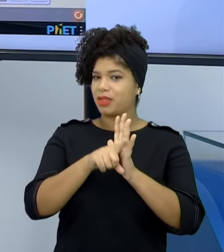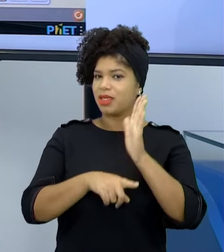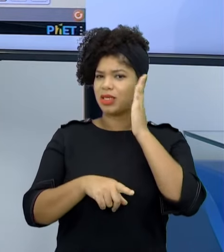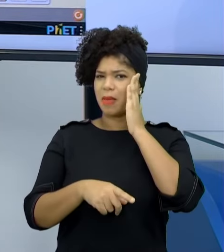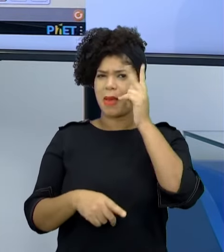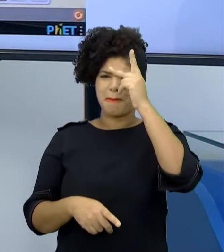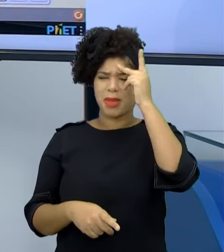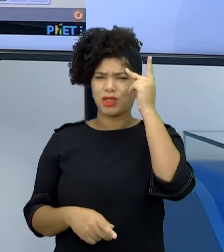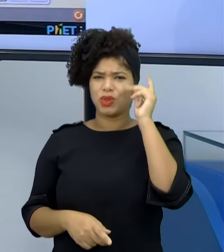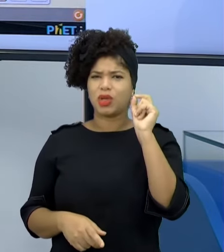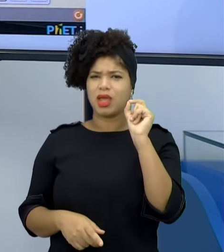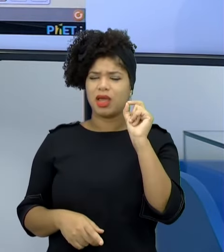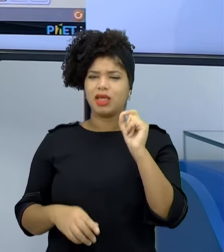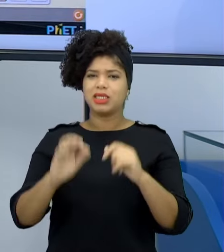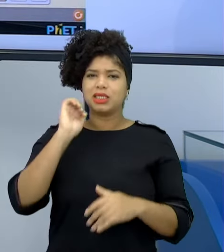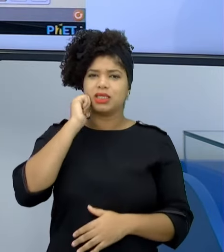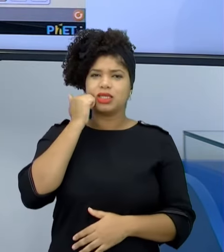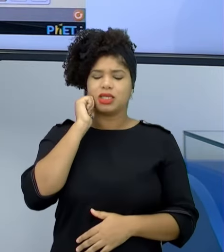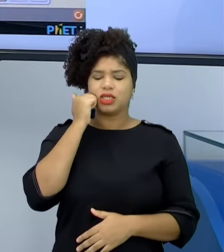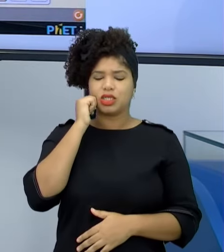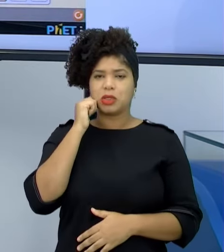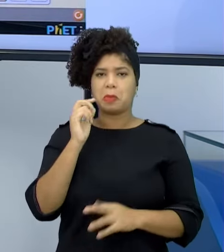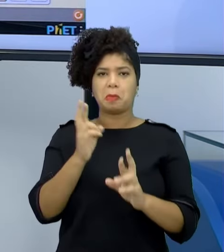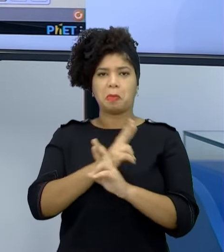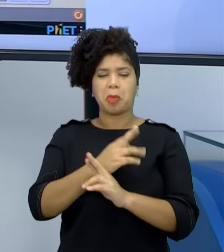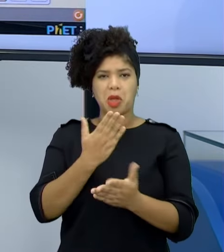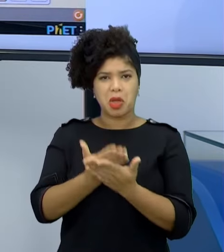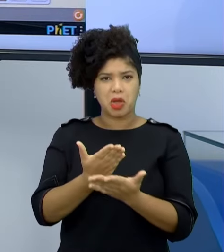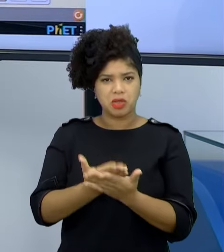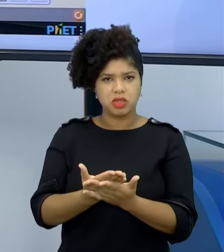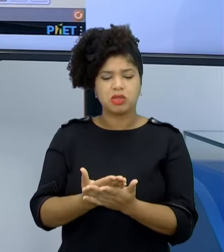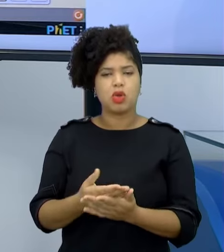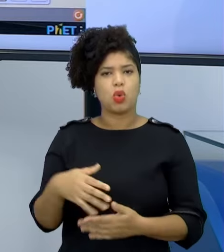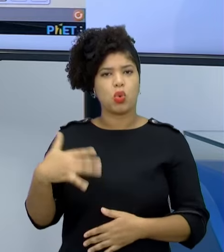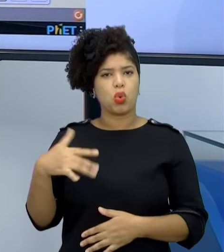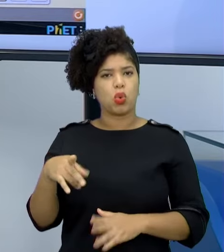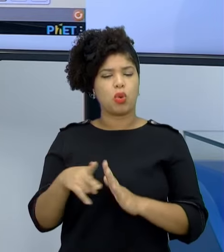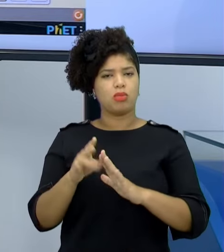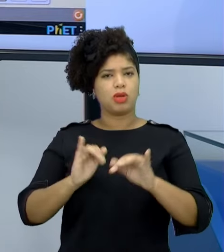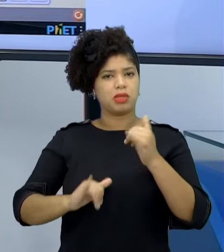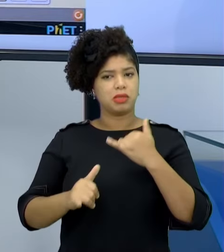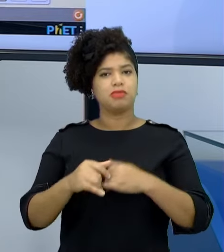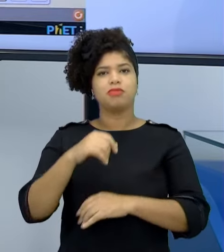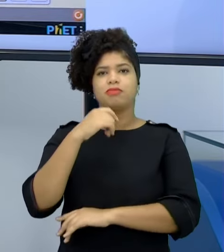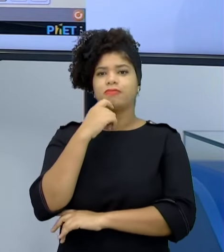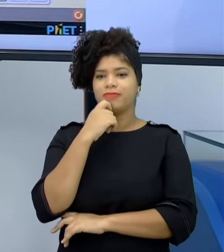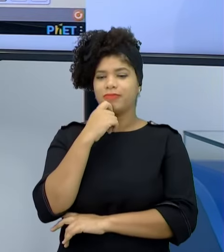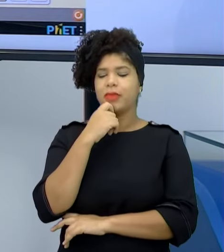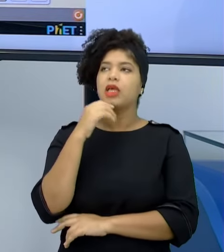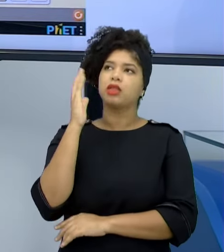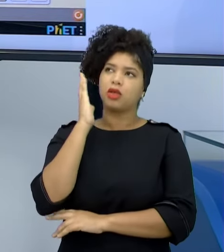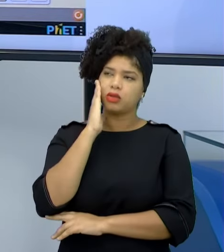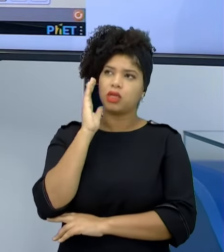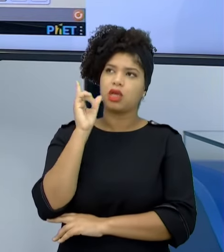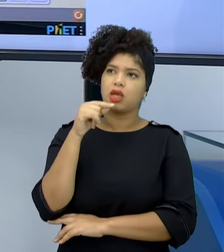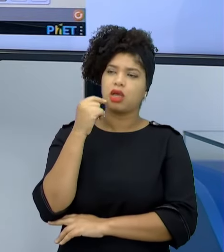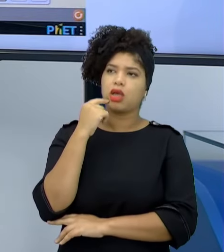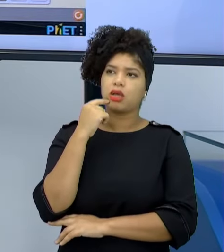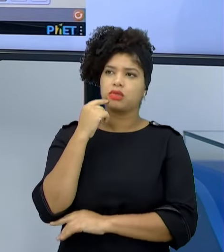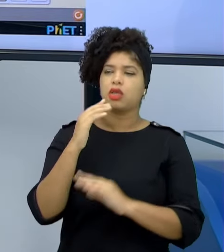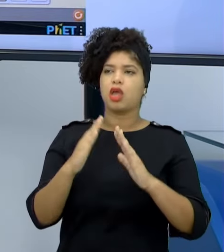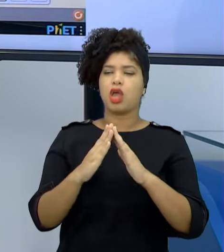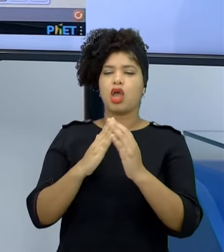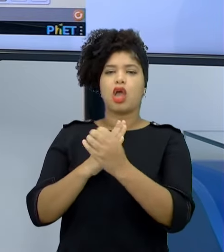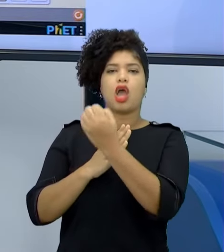aí sobre os cientistas que foram ali envolvidos no estudo da eletricidade. Bom, já sei que é a luz que veio aqui,